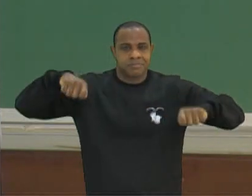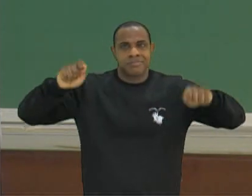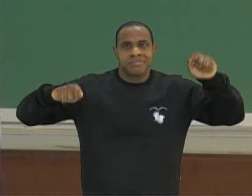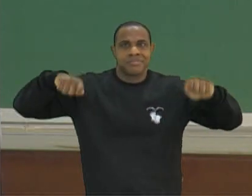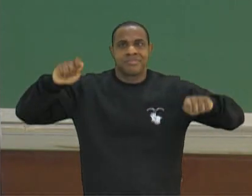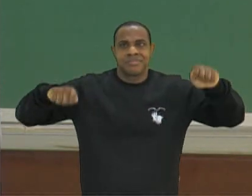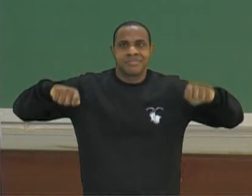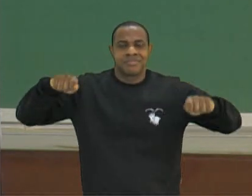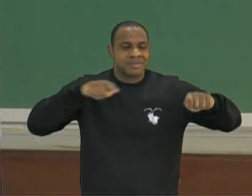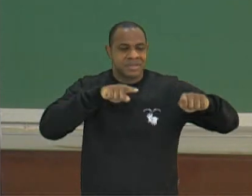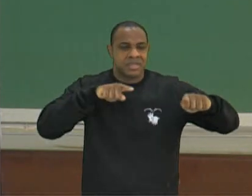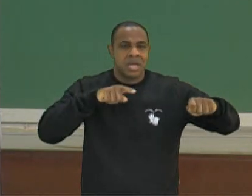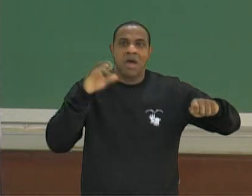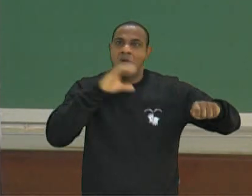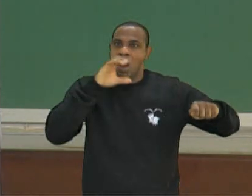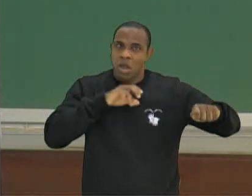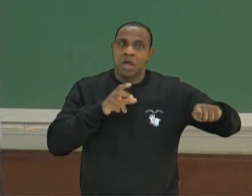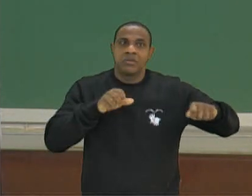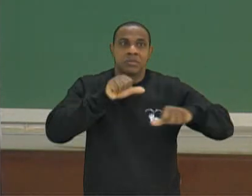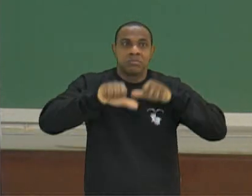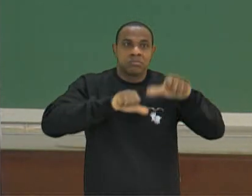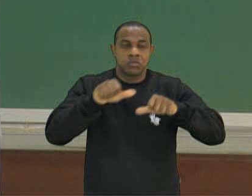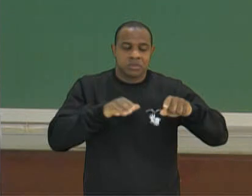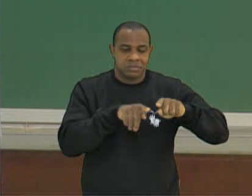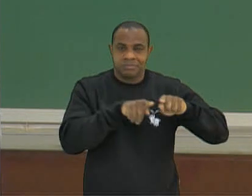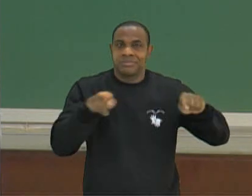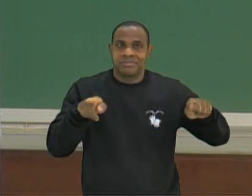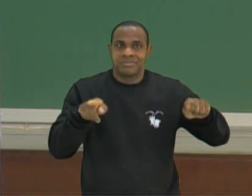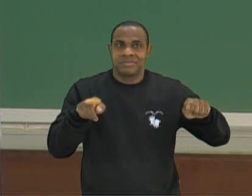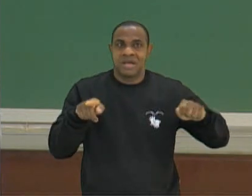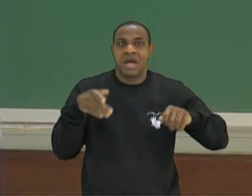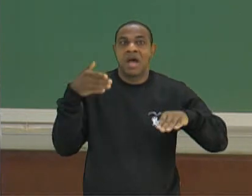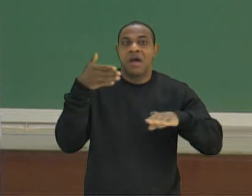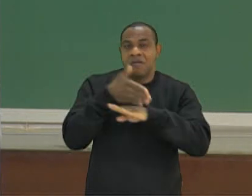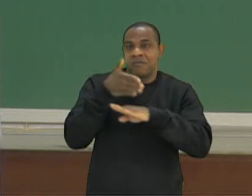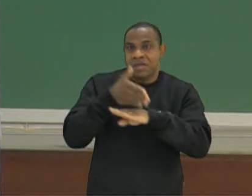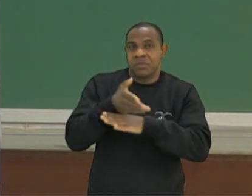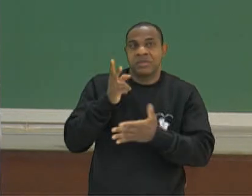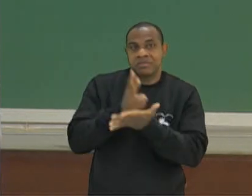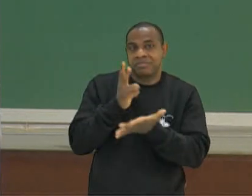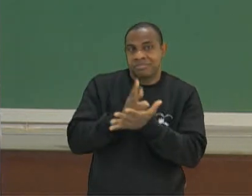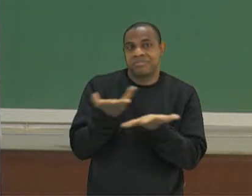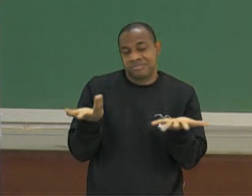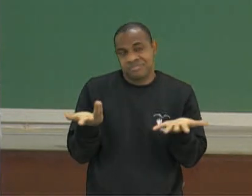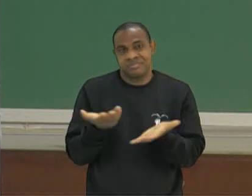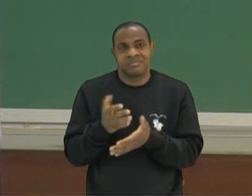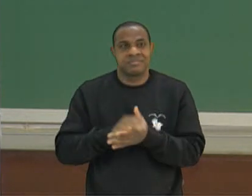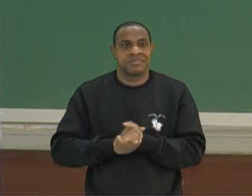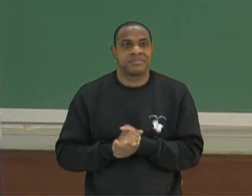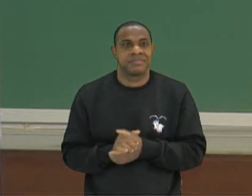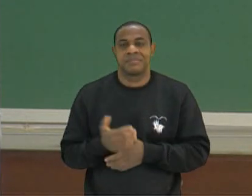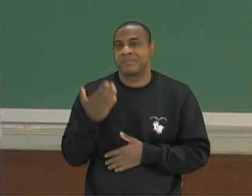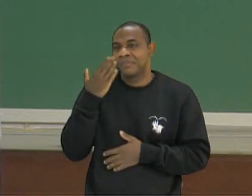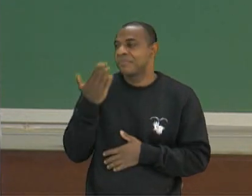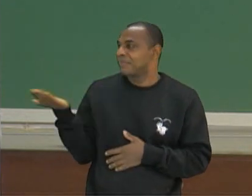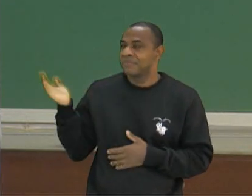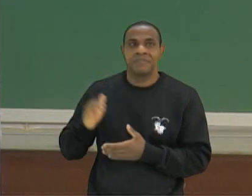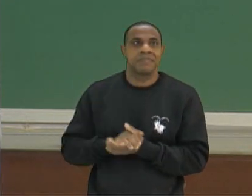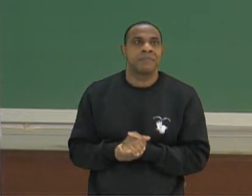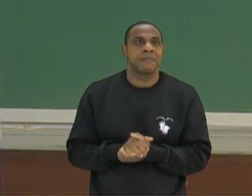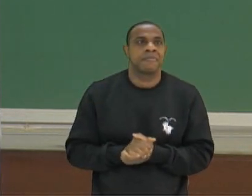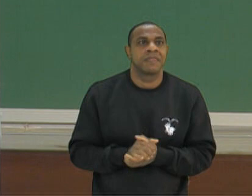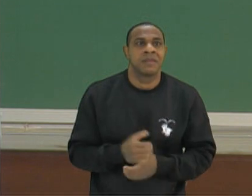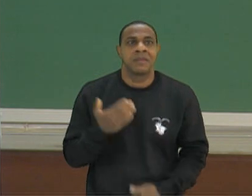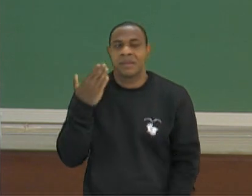menos refringente, então dá variação no meio em virtude da densidade que você tem envolvida dos materiais, ok? O que vimos ao longo dessa